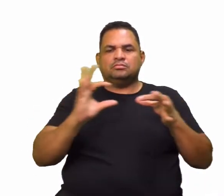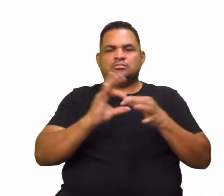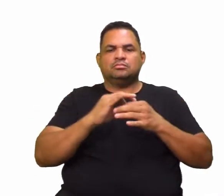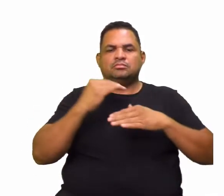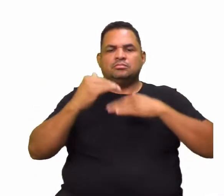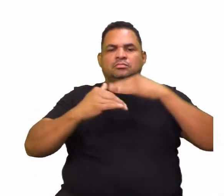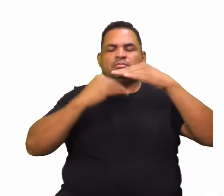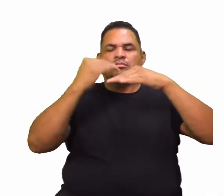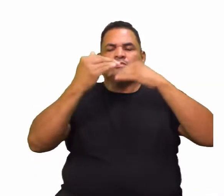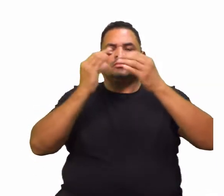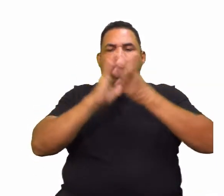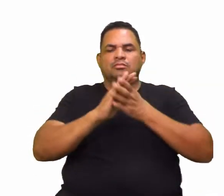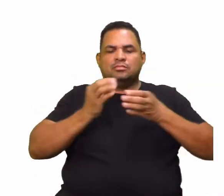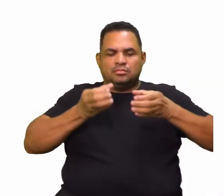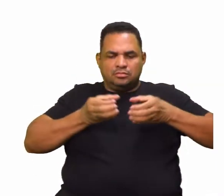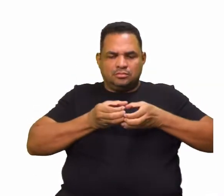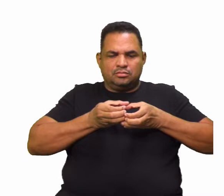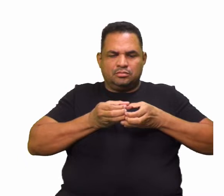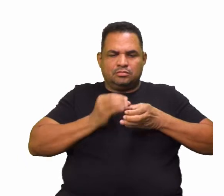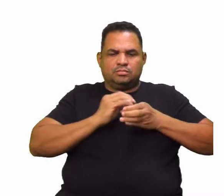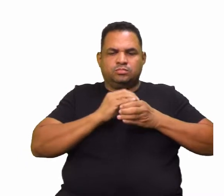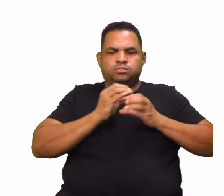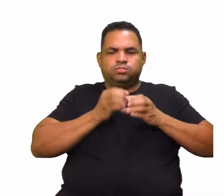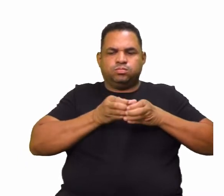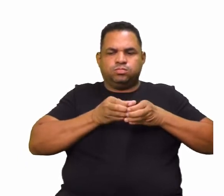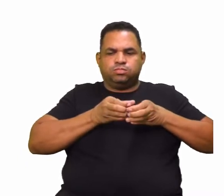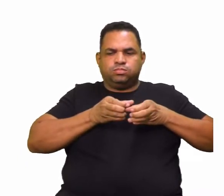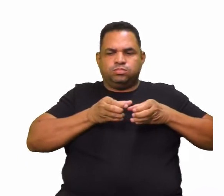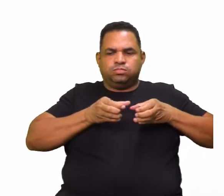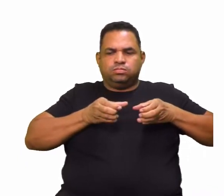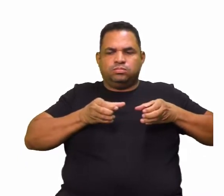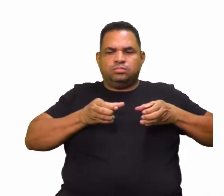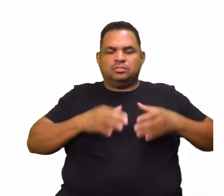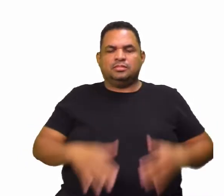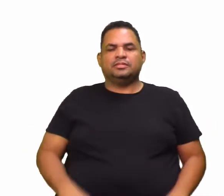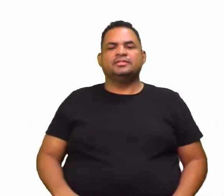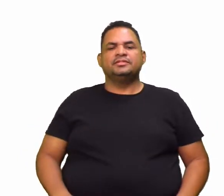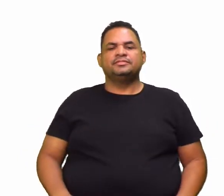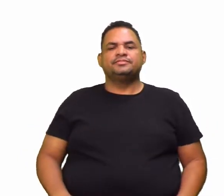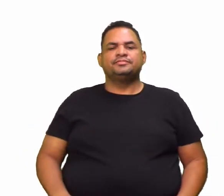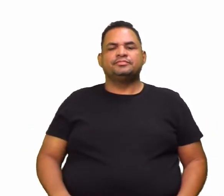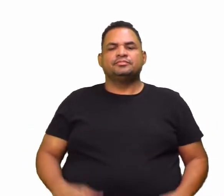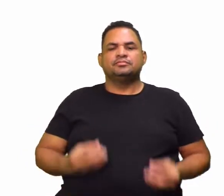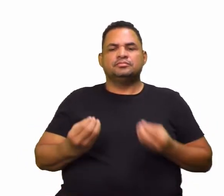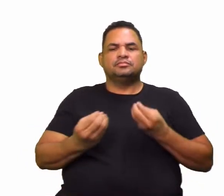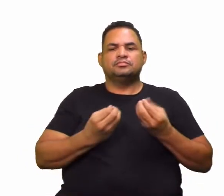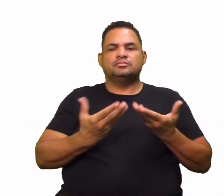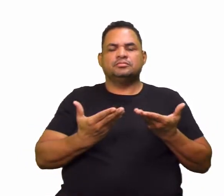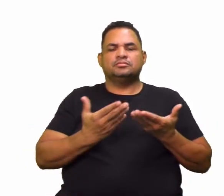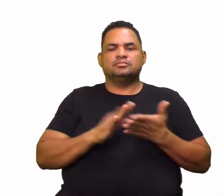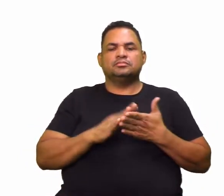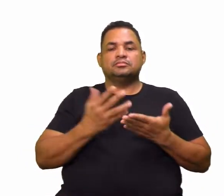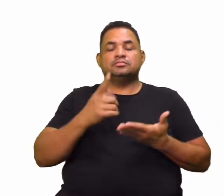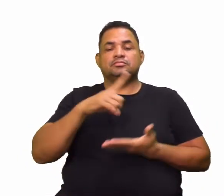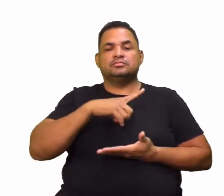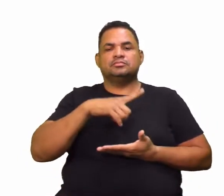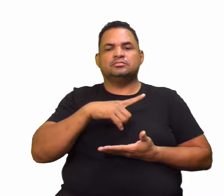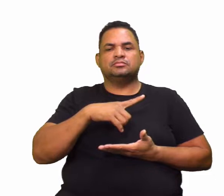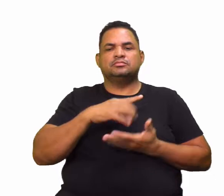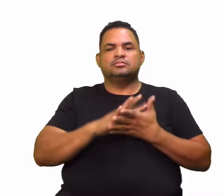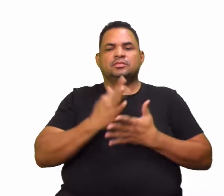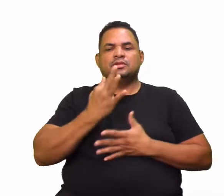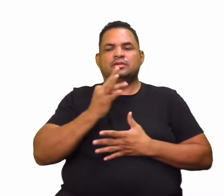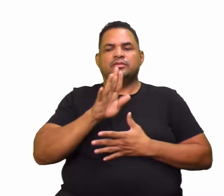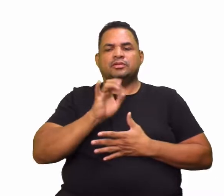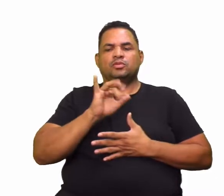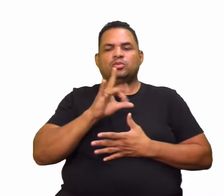associando ao seu desenvolvimento embrionário, tá bom? E aí, como pontapé inicial, o que a gente tem? A fecundação.